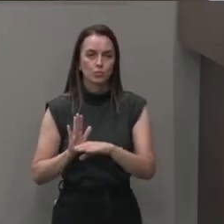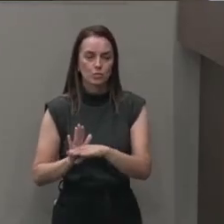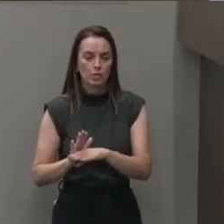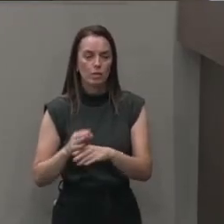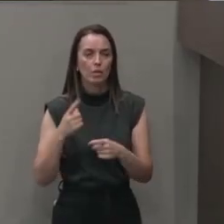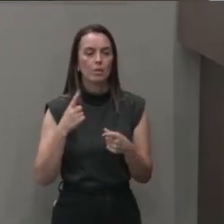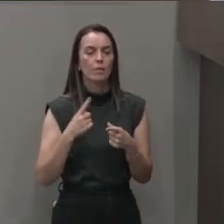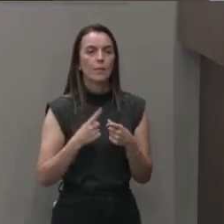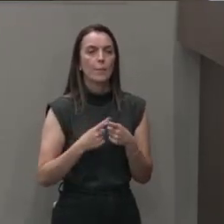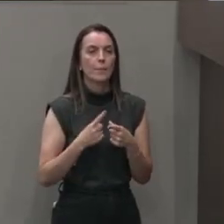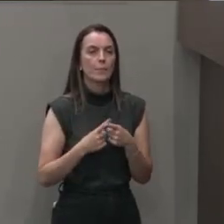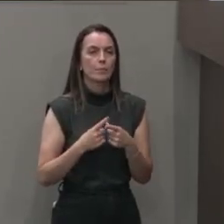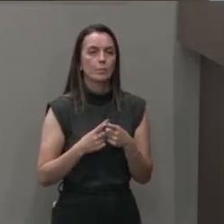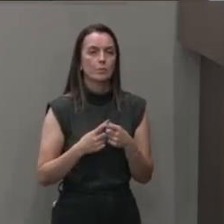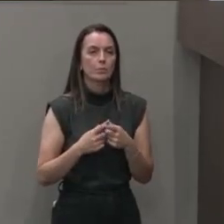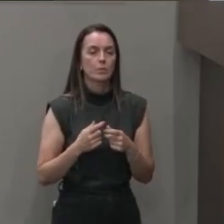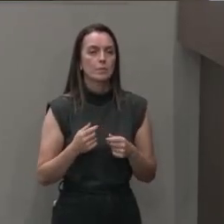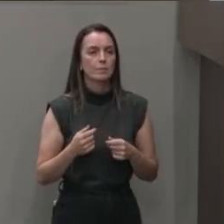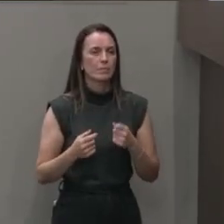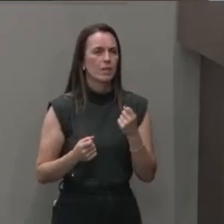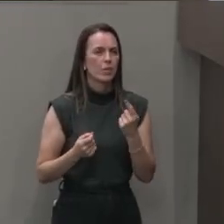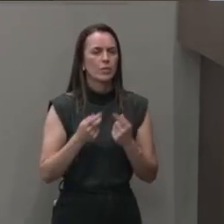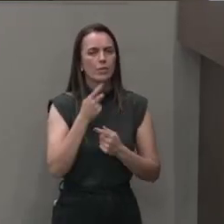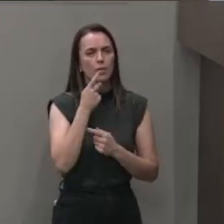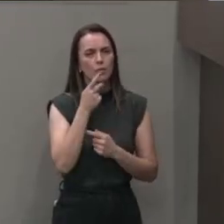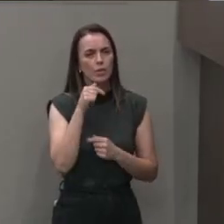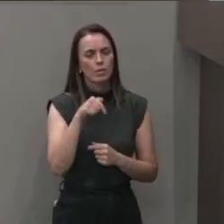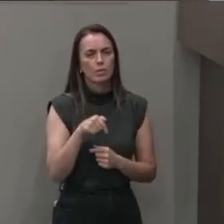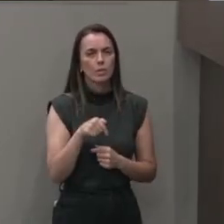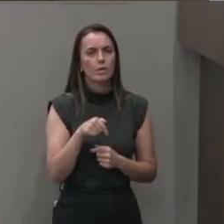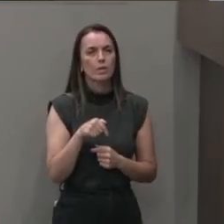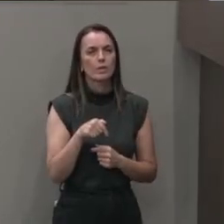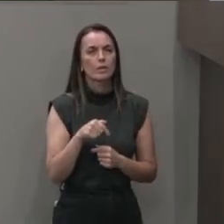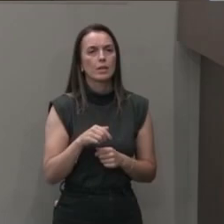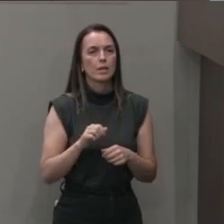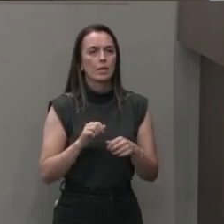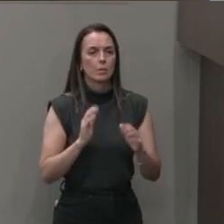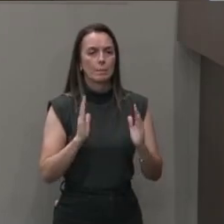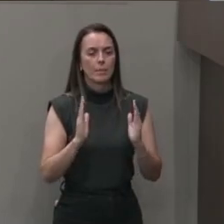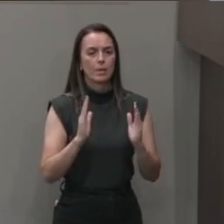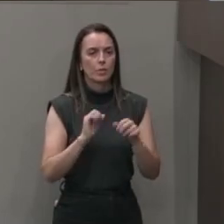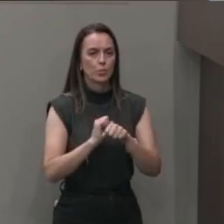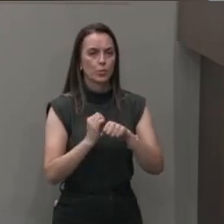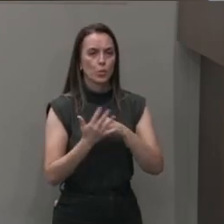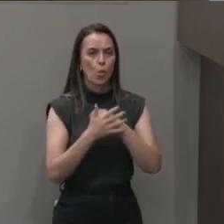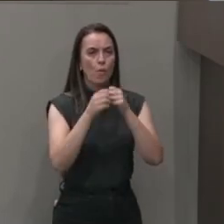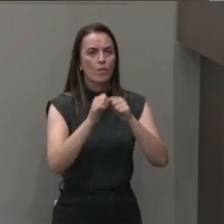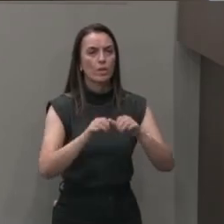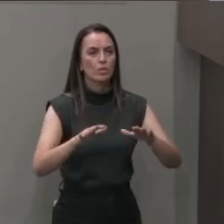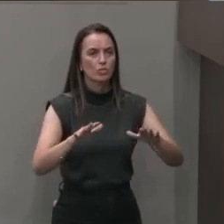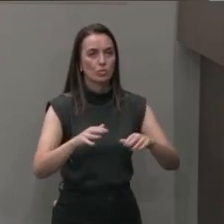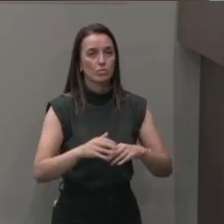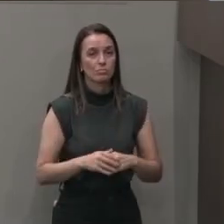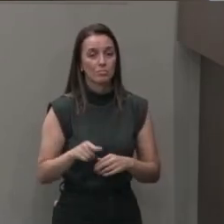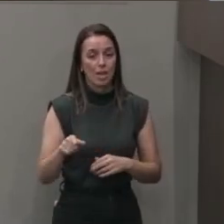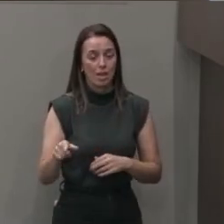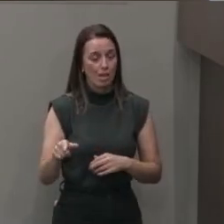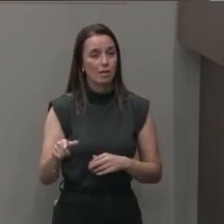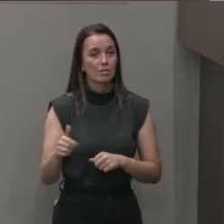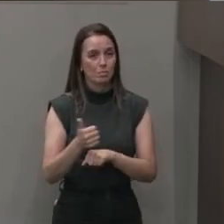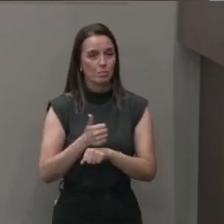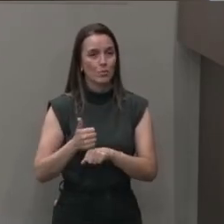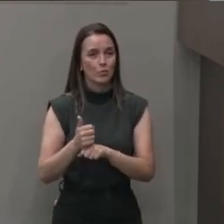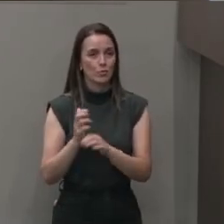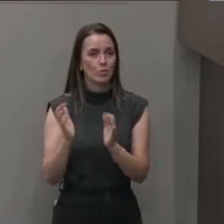porque alguém que falou sobre a questão do Covid, foi a única classe que não parou, fora os médicos, é